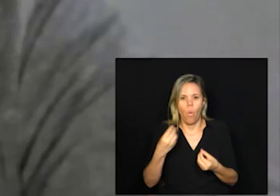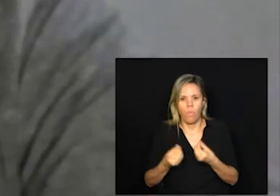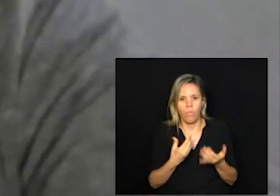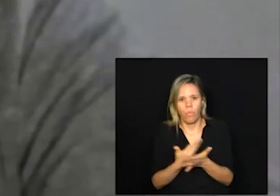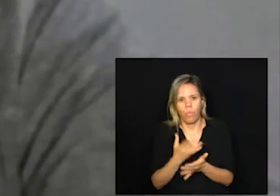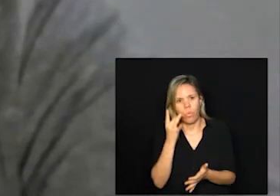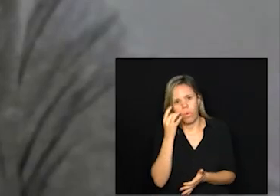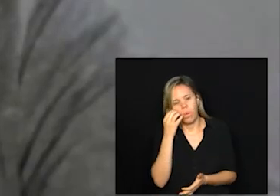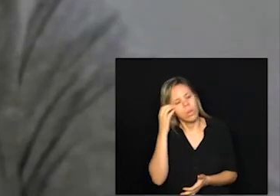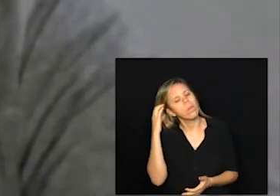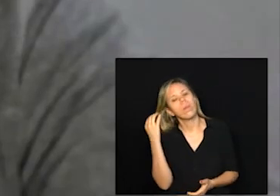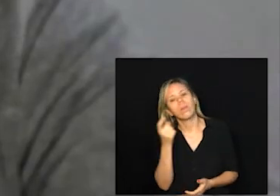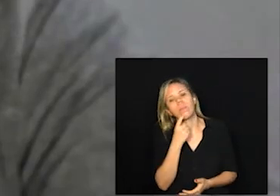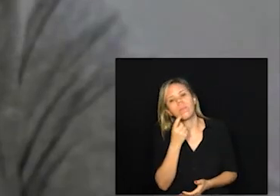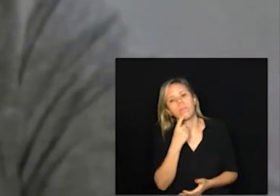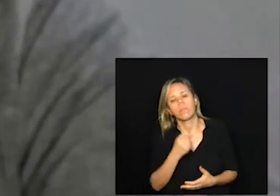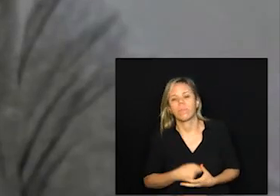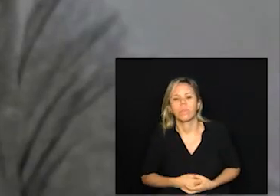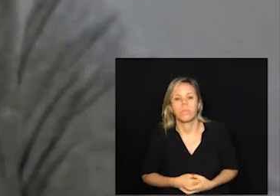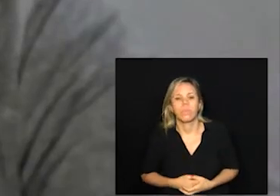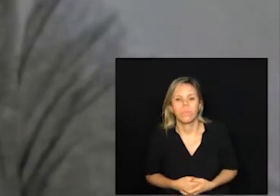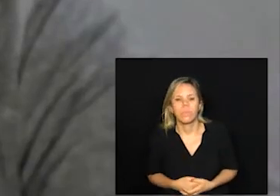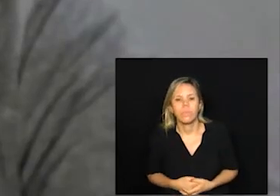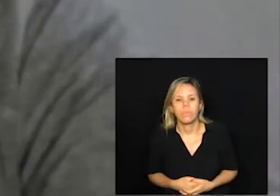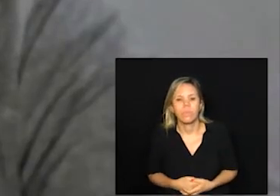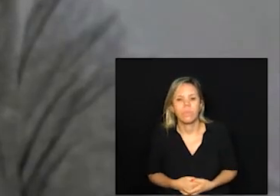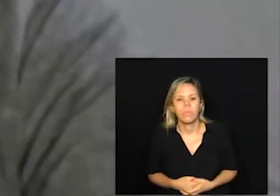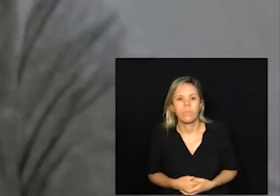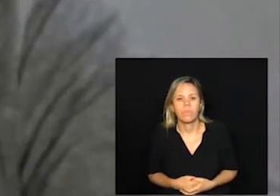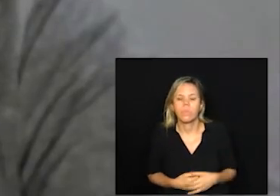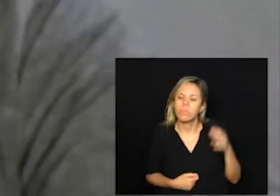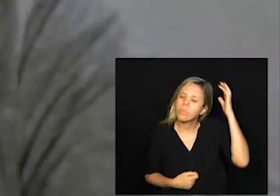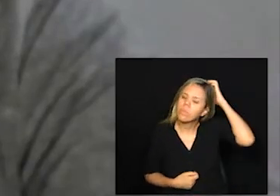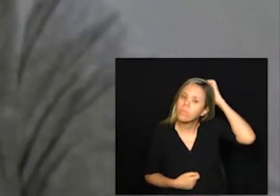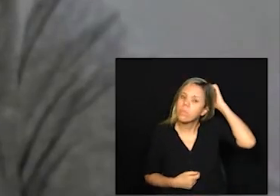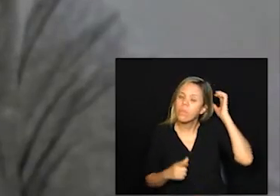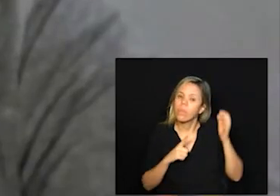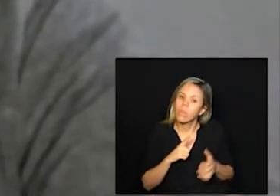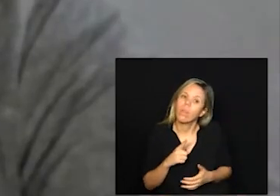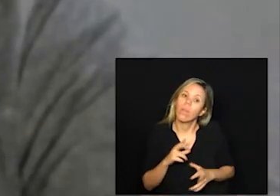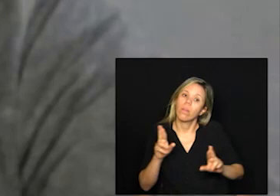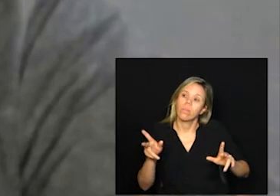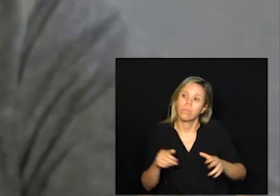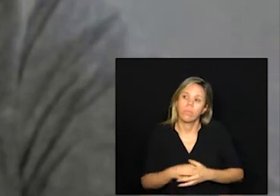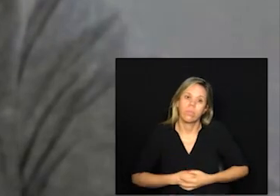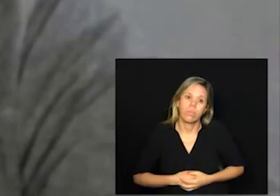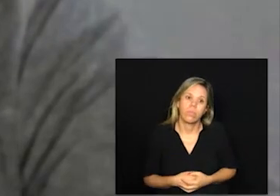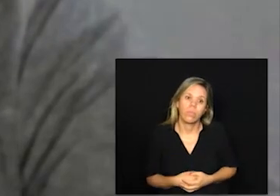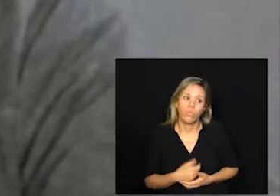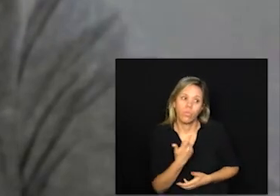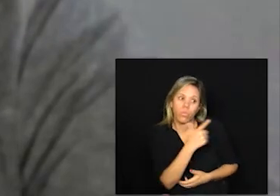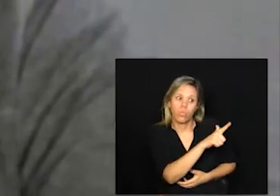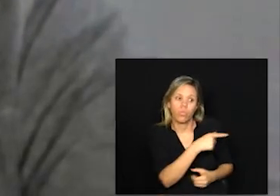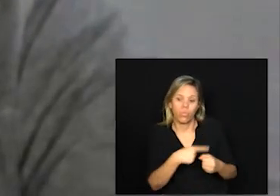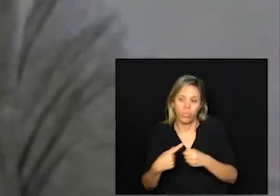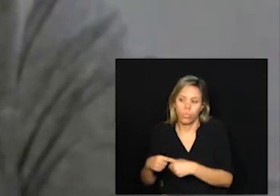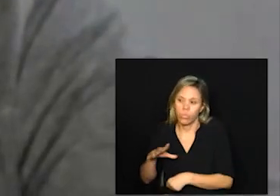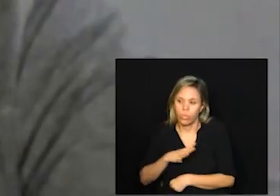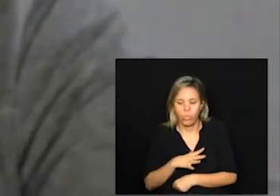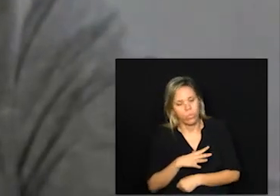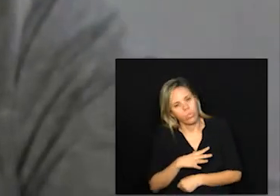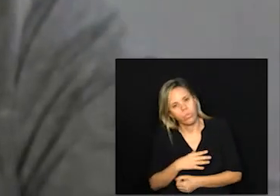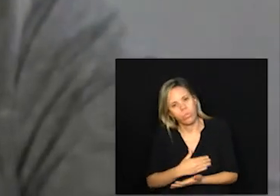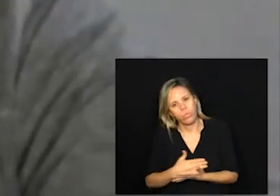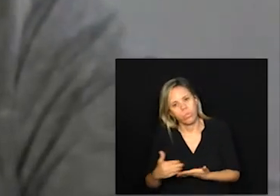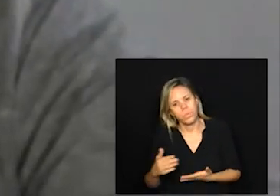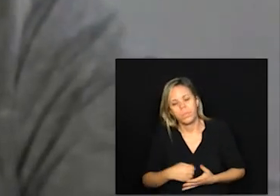aulas. Campinas se colocou de maneira um pouco diferente dos outros municípios logo no